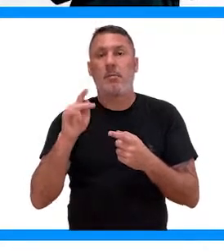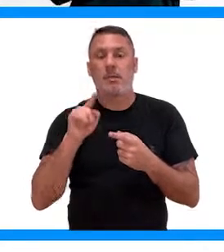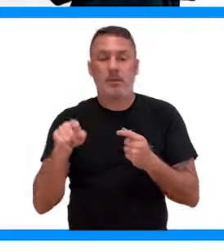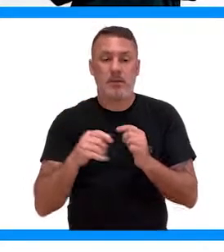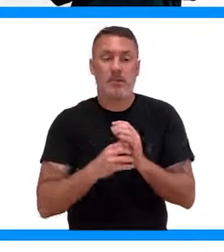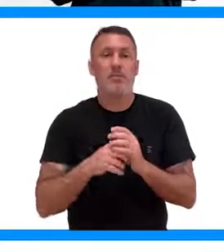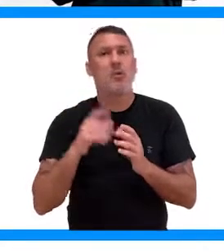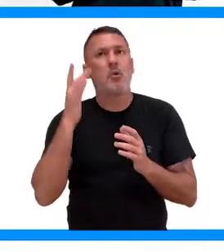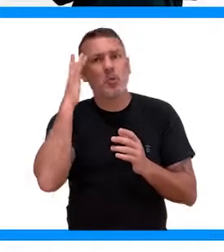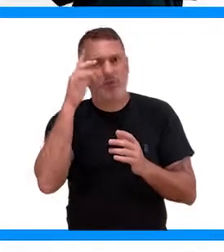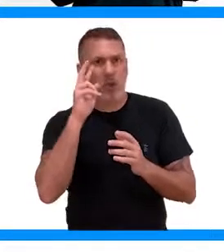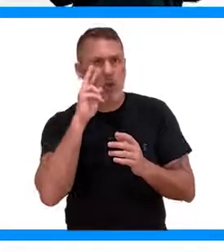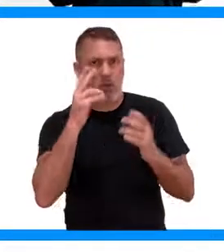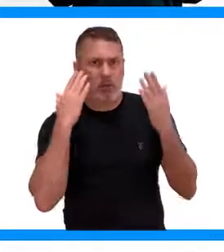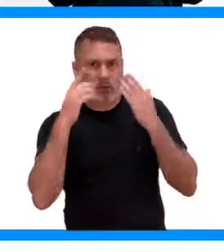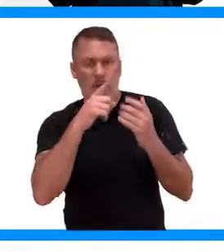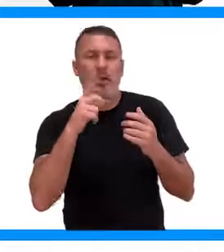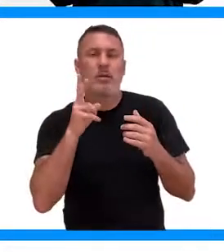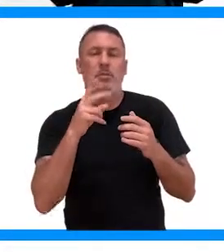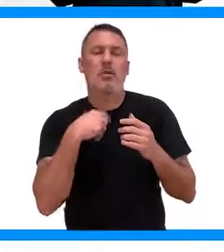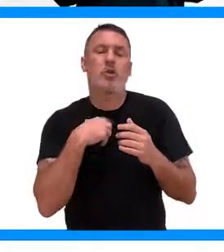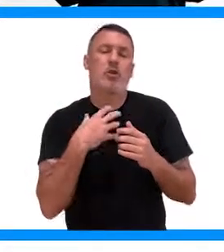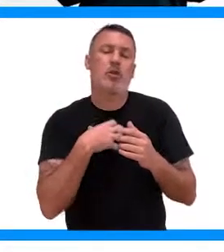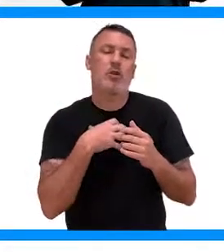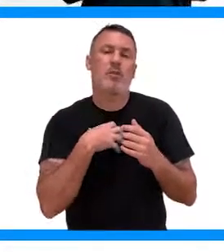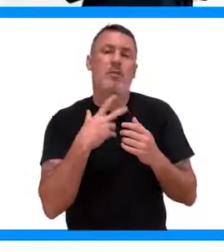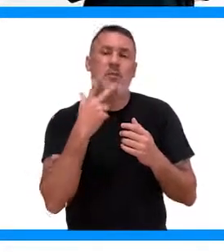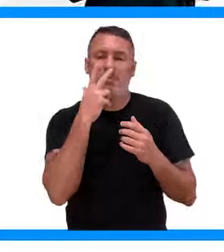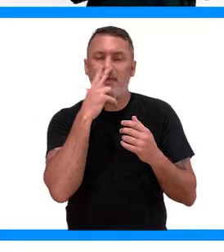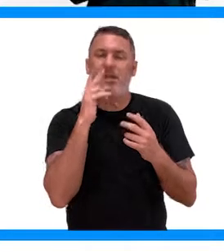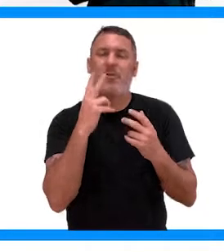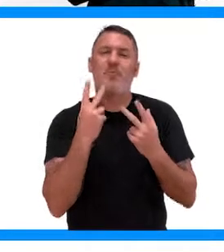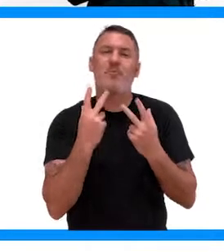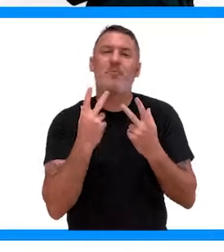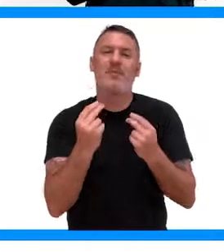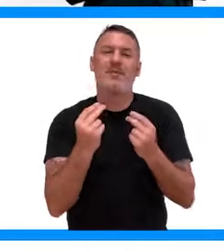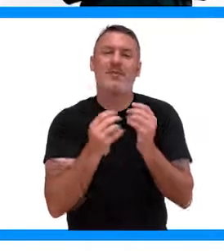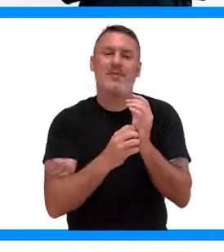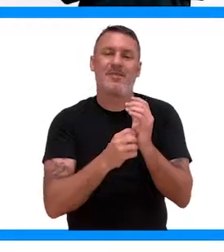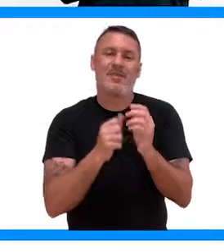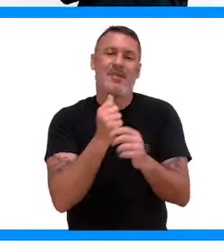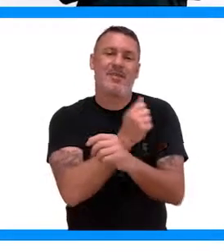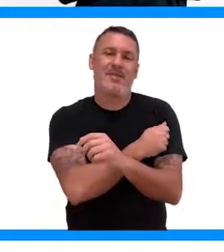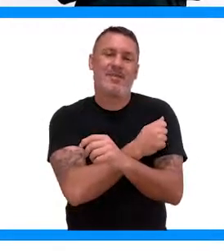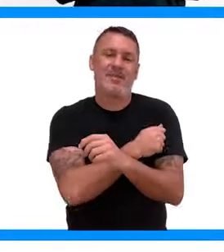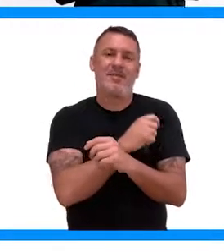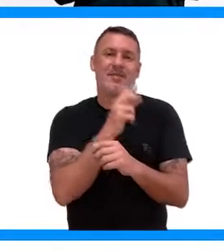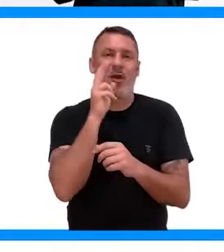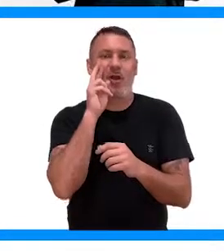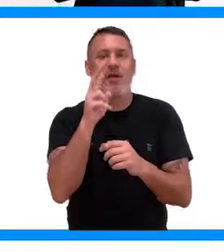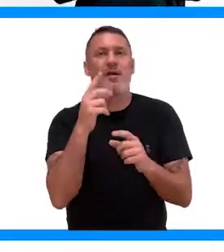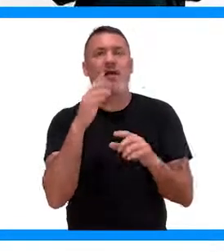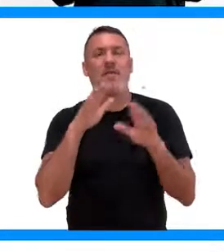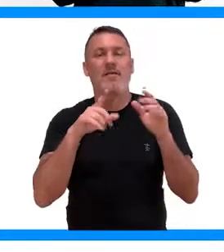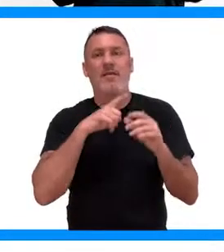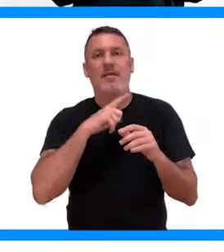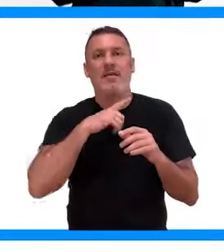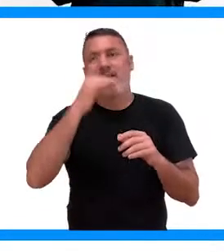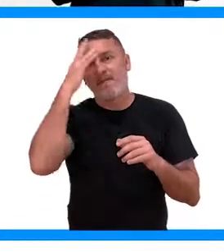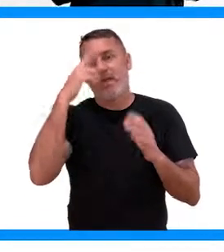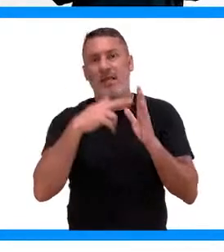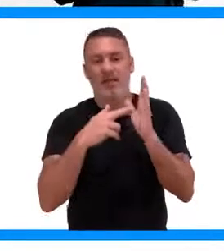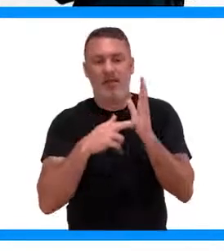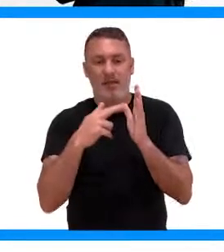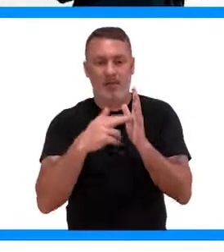como é interessante. Eu não sei se vocês observaram, eu costumo dar um presentinho para o aluno que observa aí por que é tão